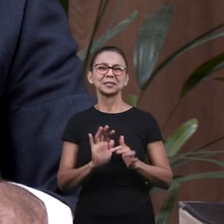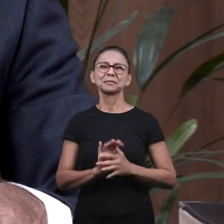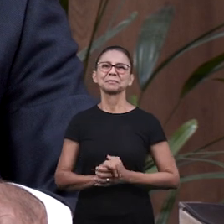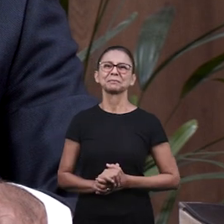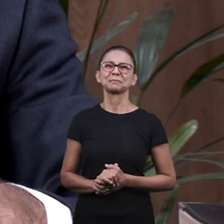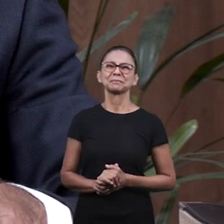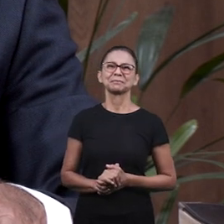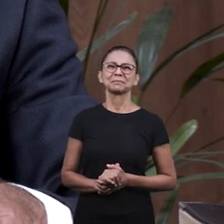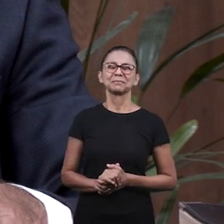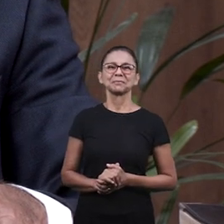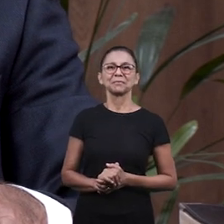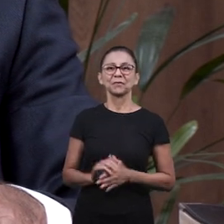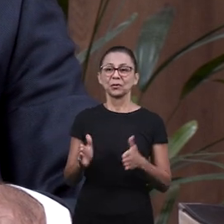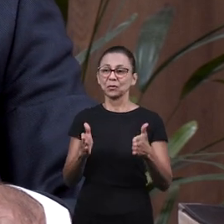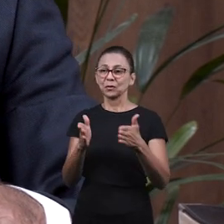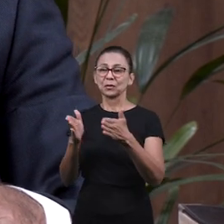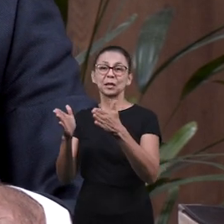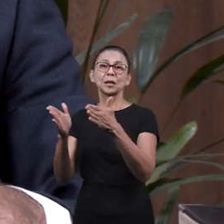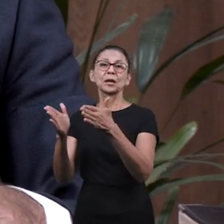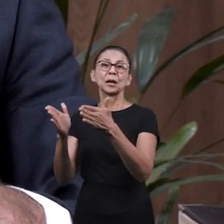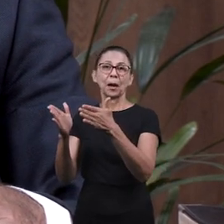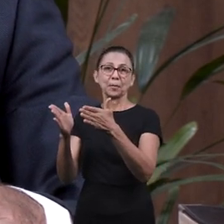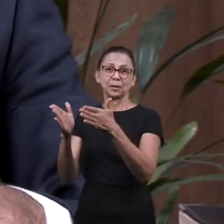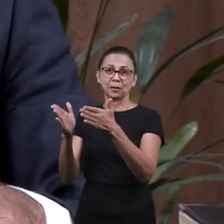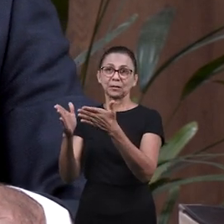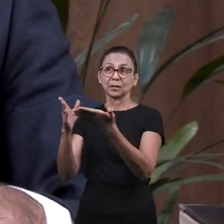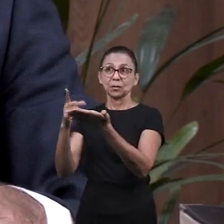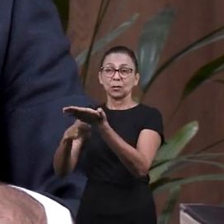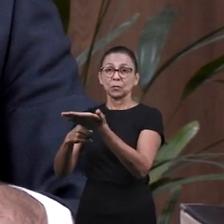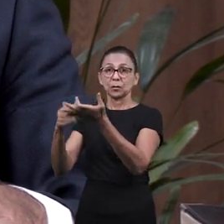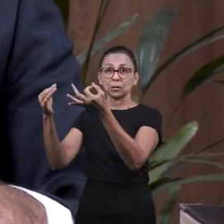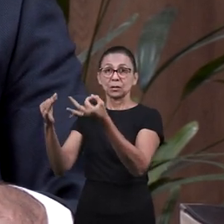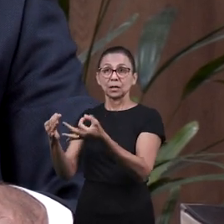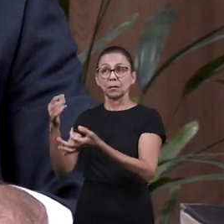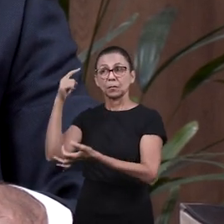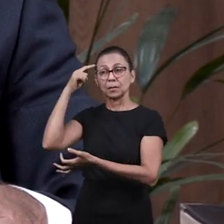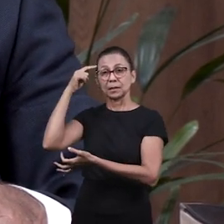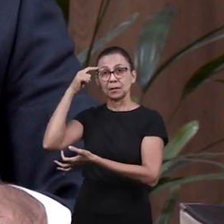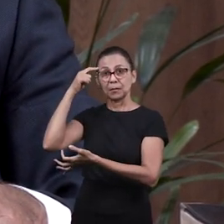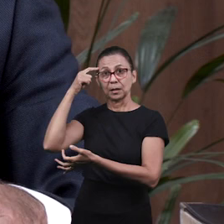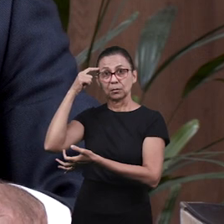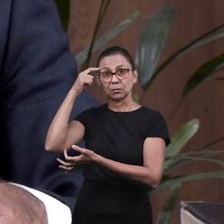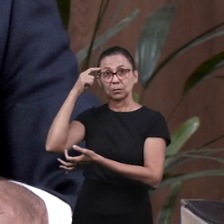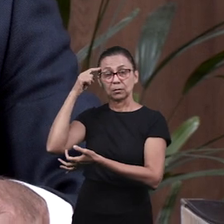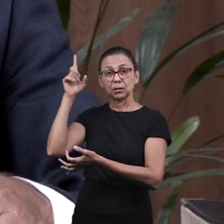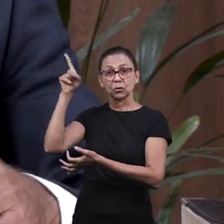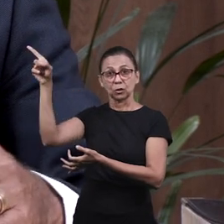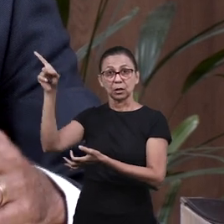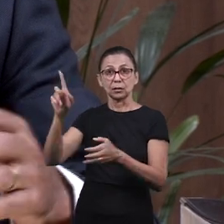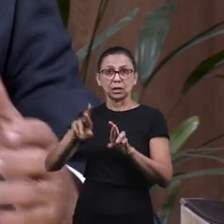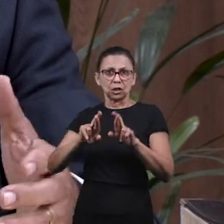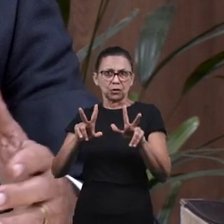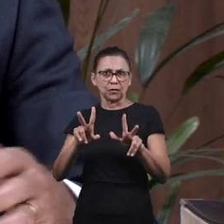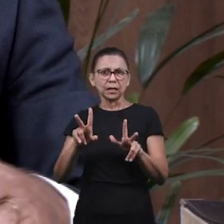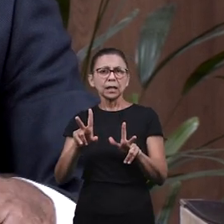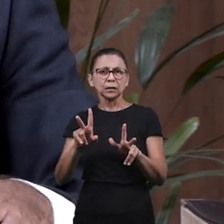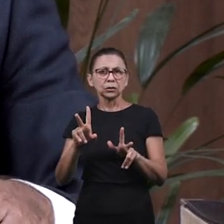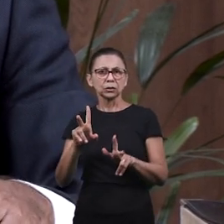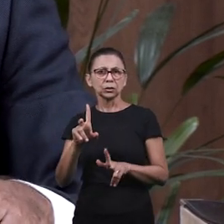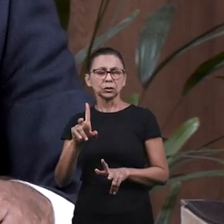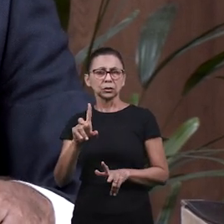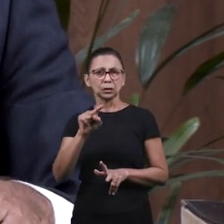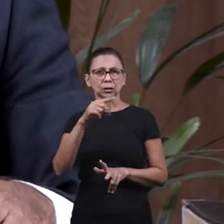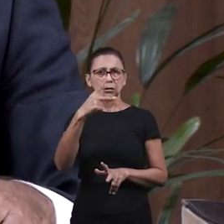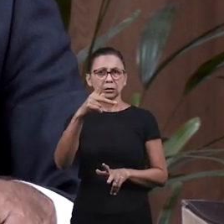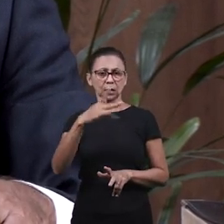E naquilo que a palavra de Deus diz, os caminhos dele não tem compromisso, não são os nossos caminhos, o pensamento dele não são os nossos pensamentos. E nós vamos ver isso